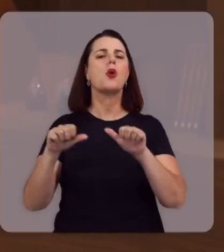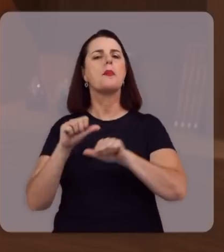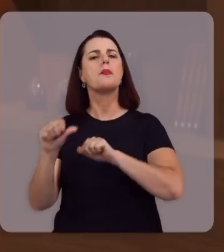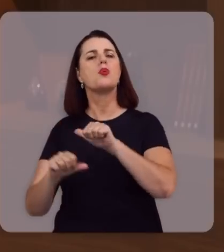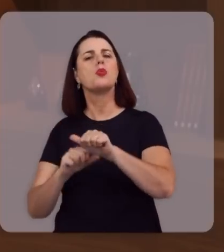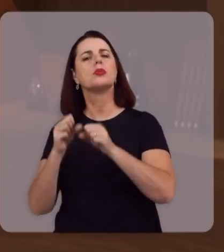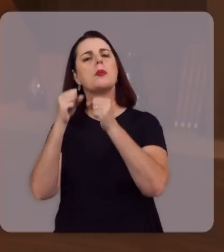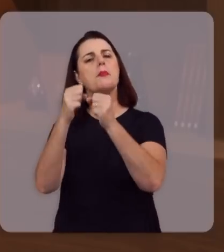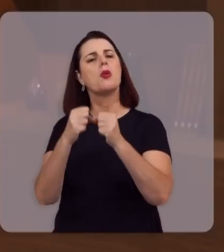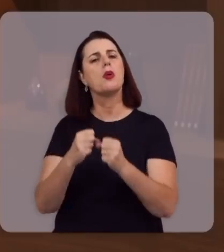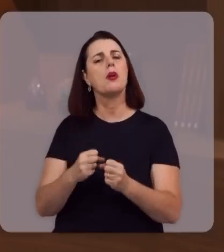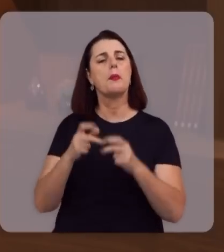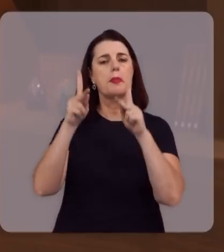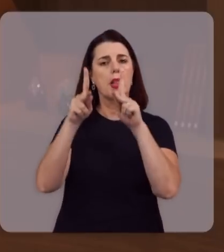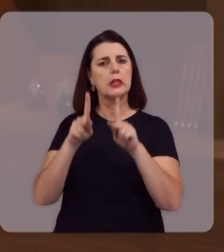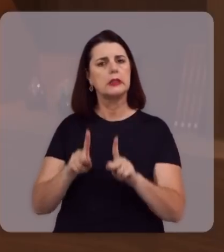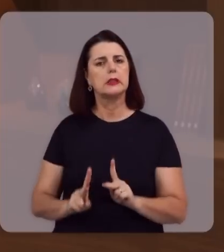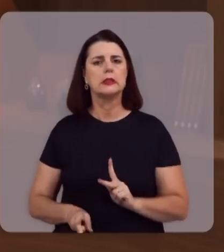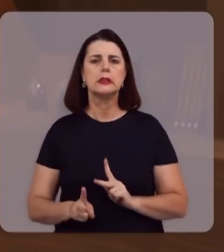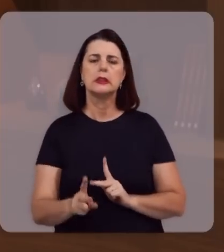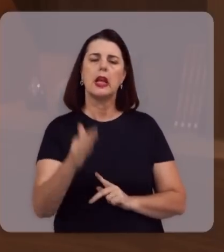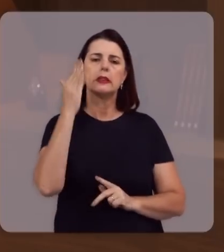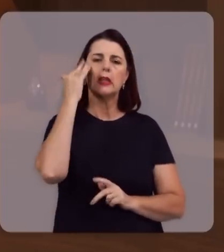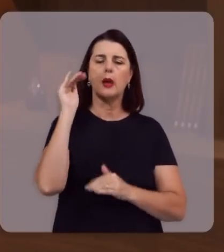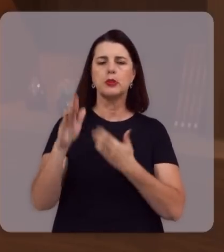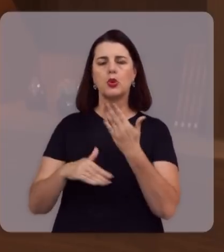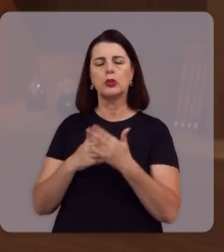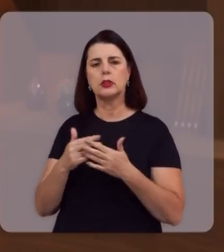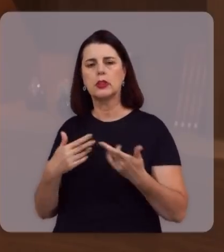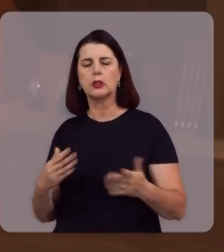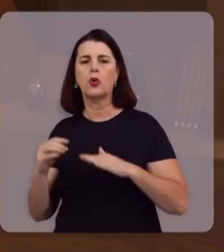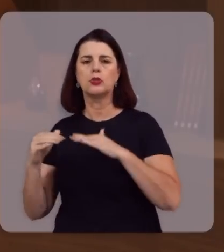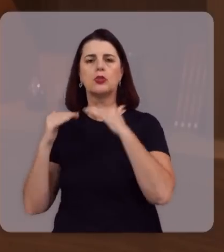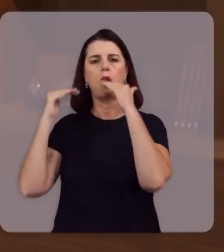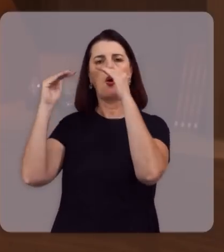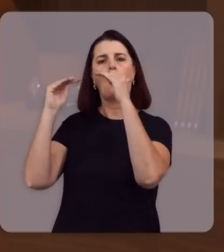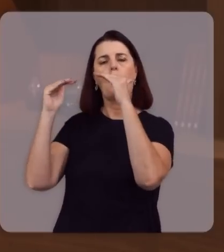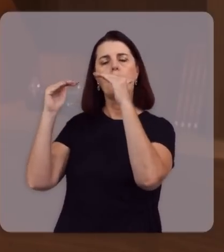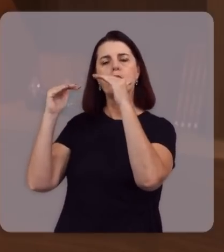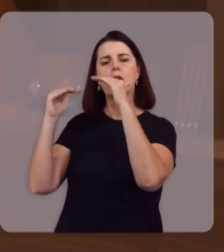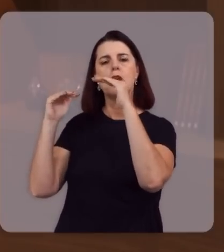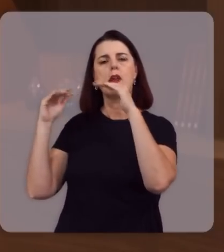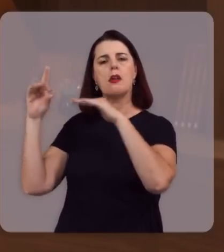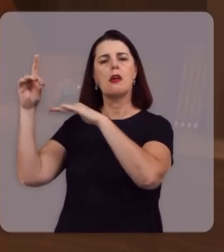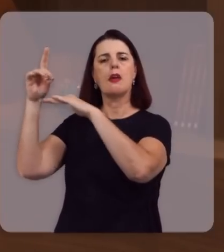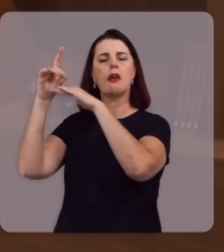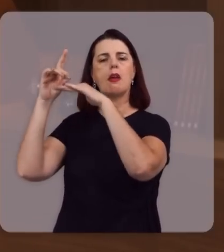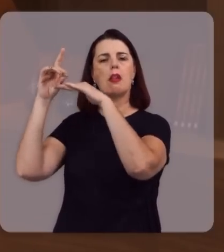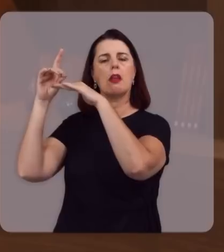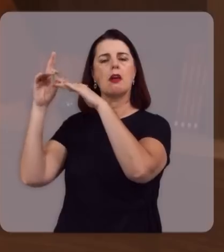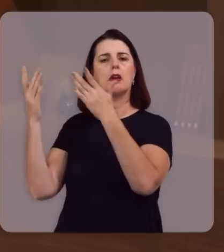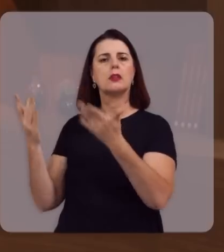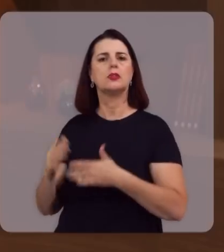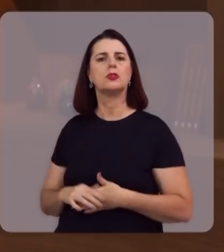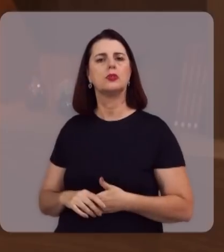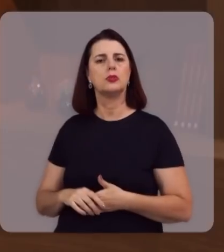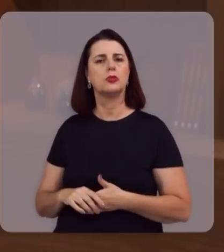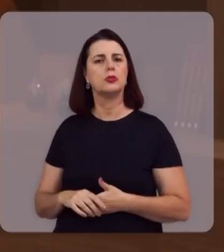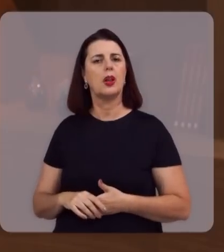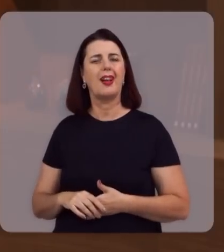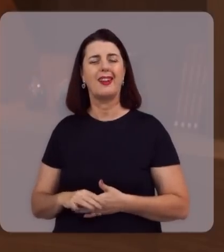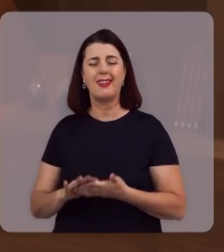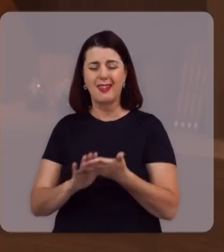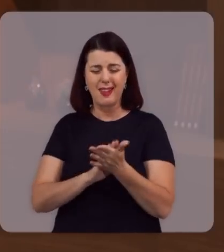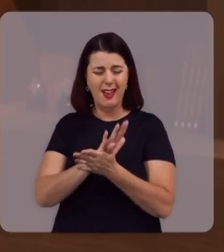imutável, onipotente, onipresente, onisciente, soberano, transcendente. Numa linguagem bíblica, nem